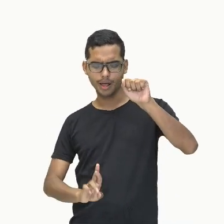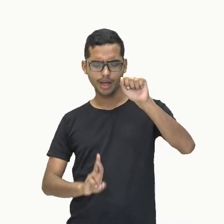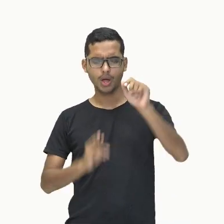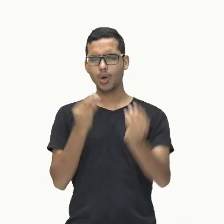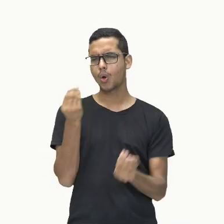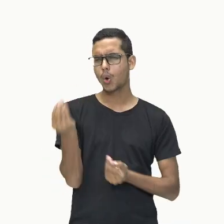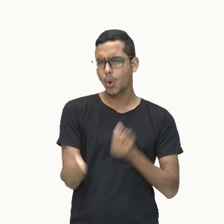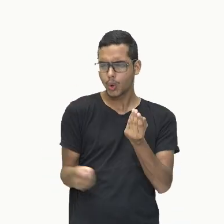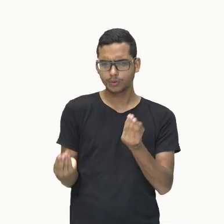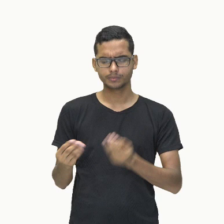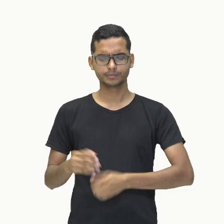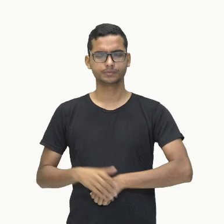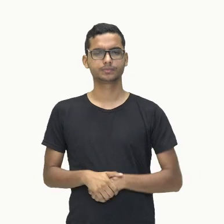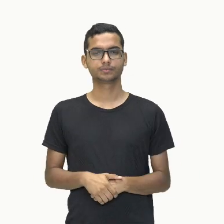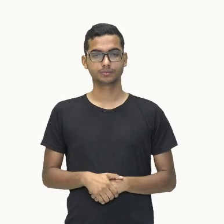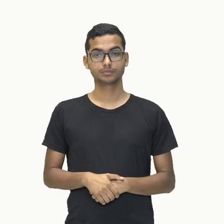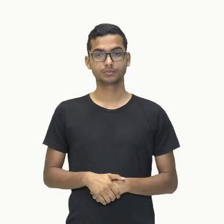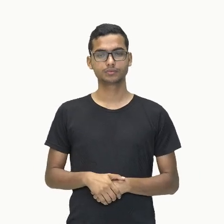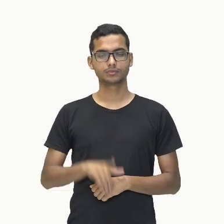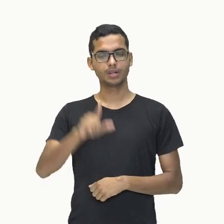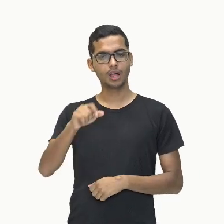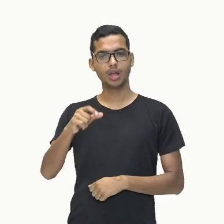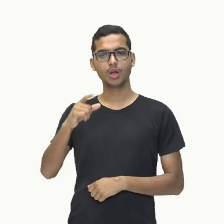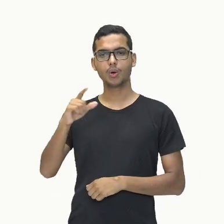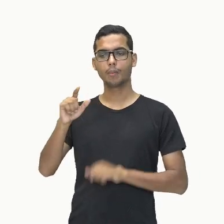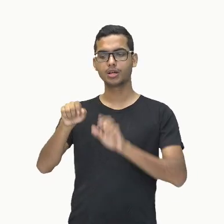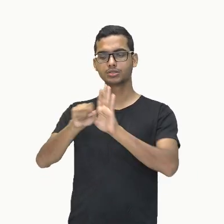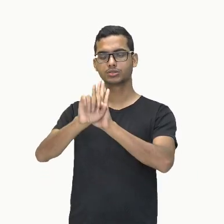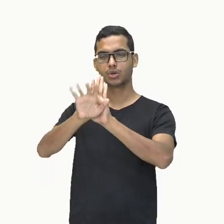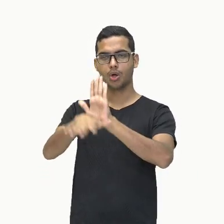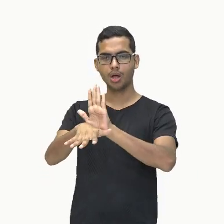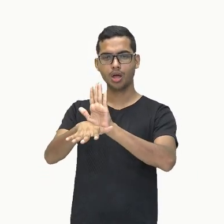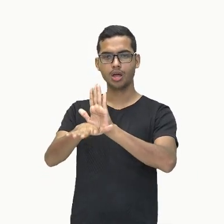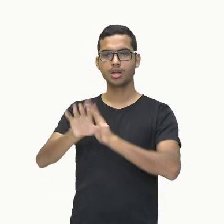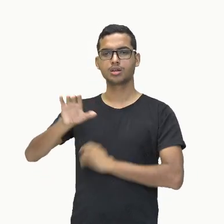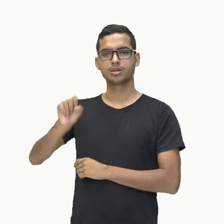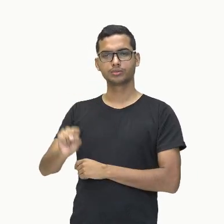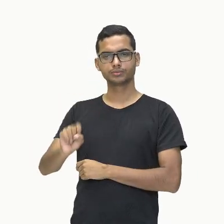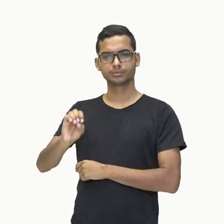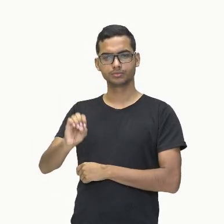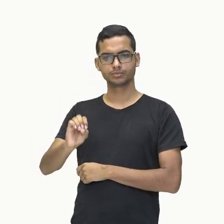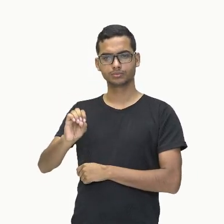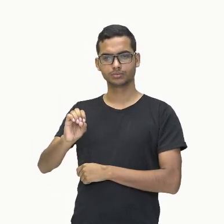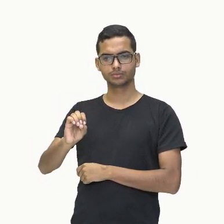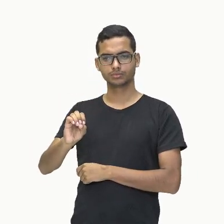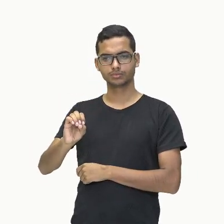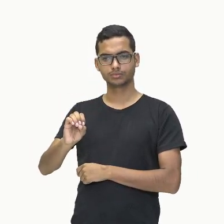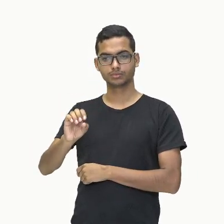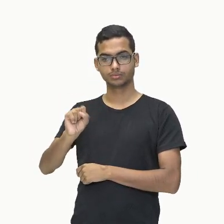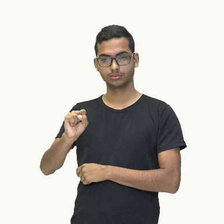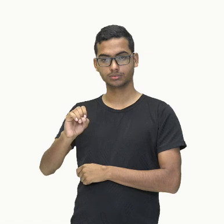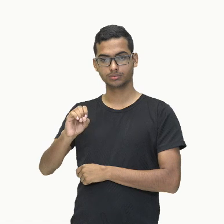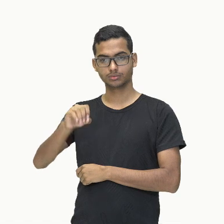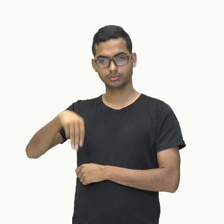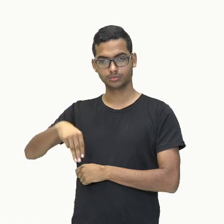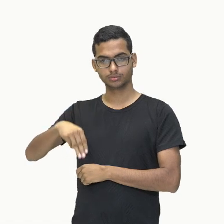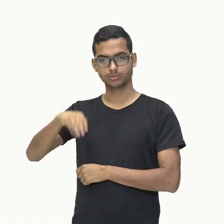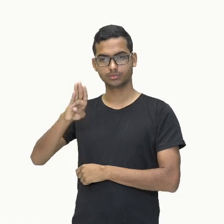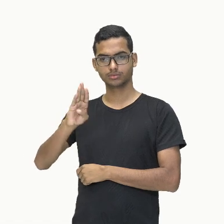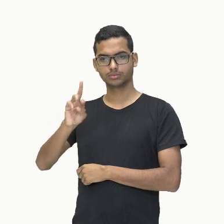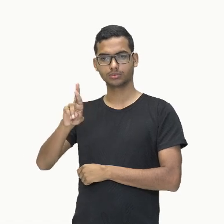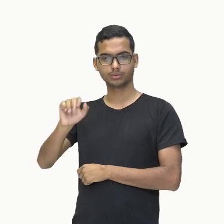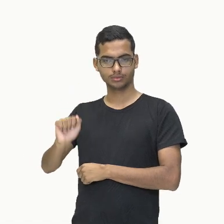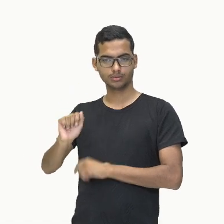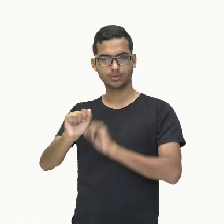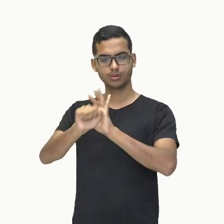se fosse, então, uma sombra, né? Já que o nosso objeto está flutuando aqui em cima, então, exatamente abaixo dele, né?